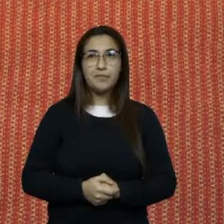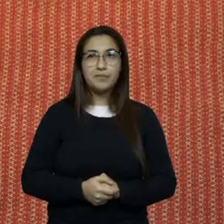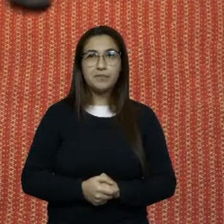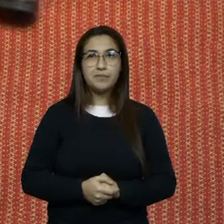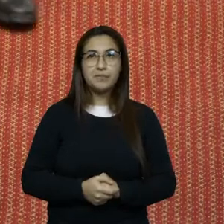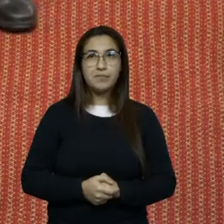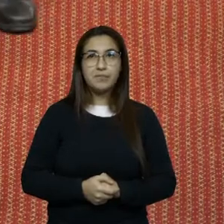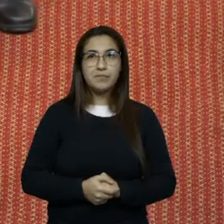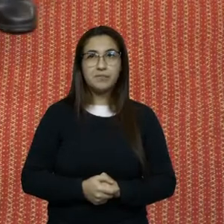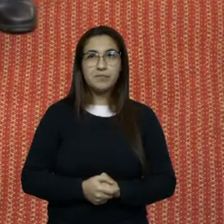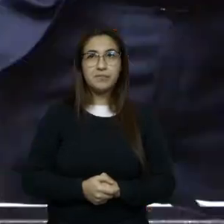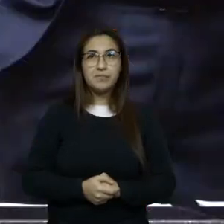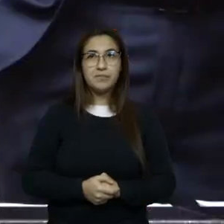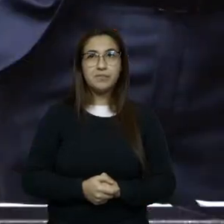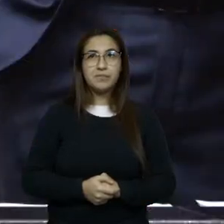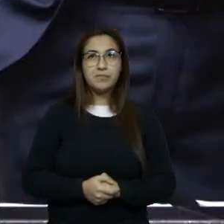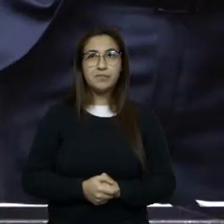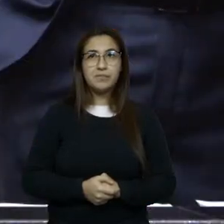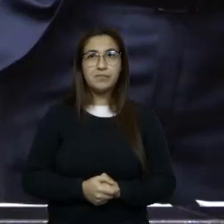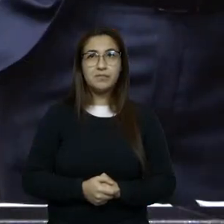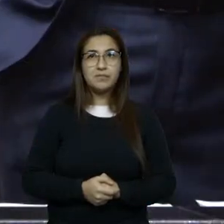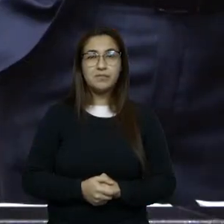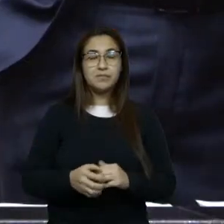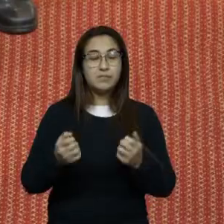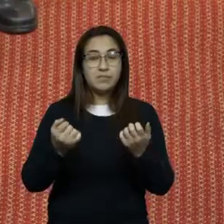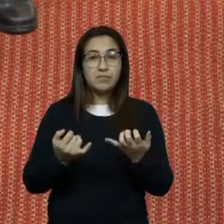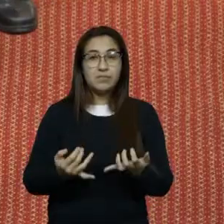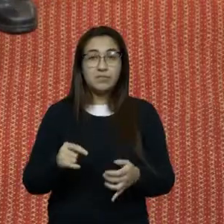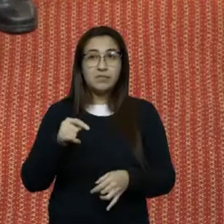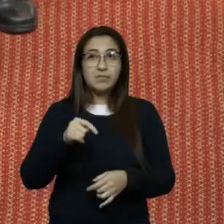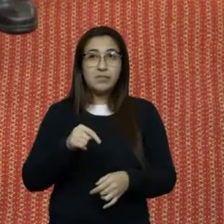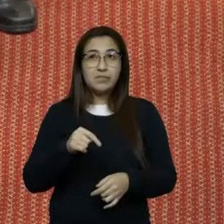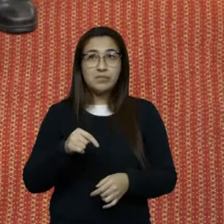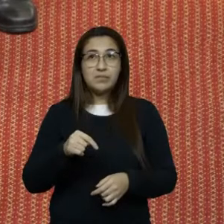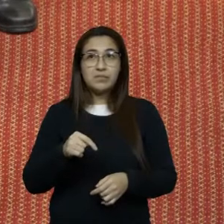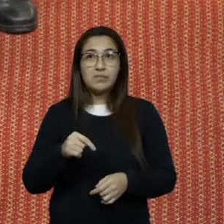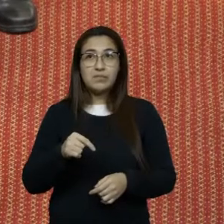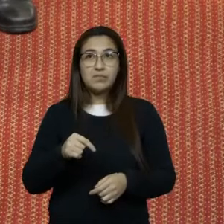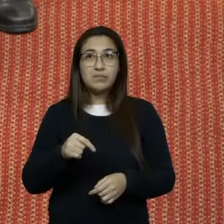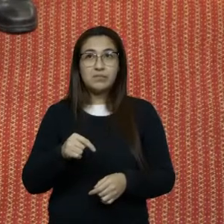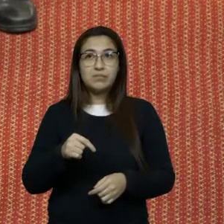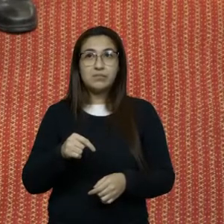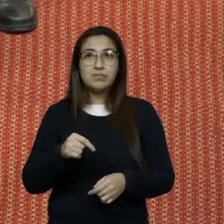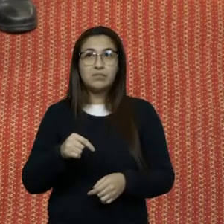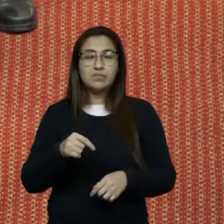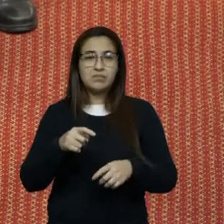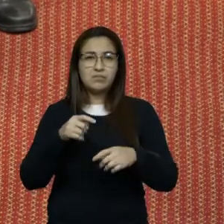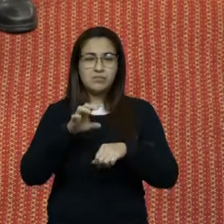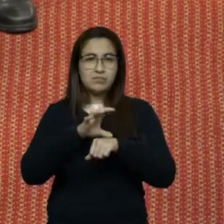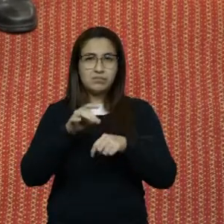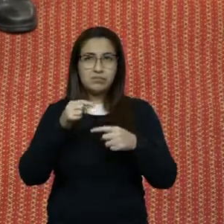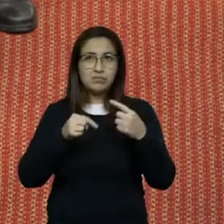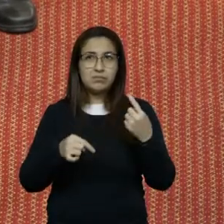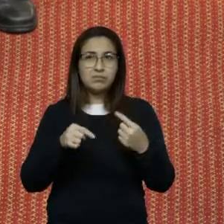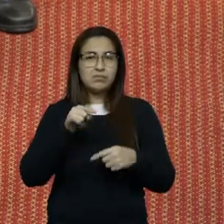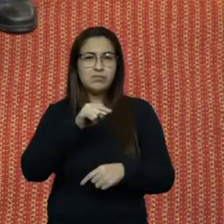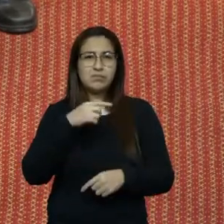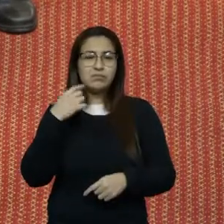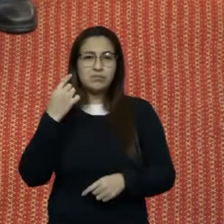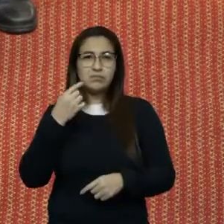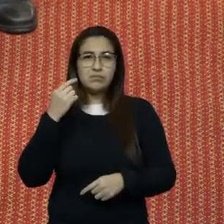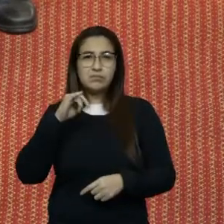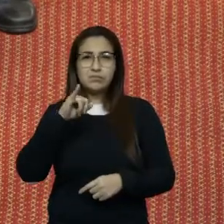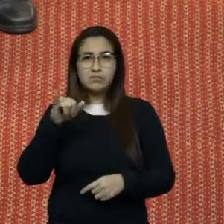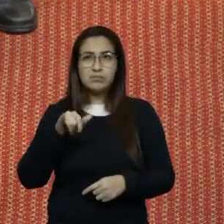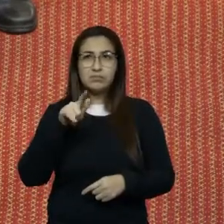eu não quero dizer eu quero dizer que não é o momento aqui quando se fala de condicionalidade não que o deputado Júlio Garcia